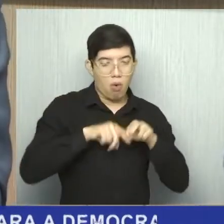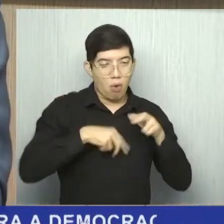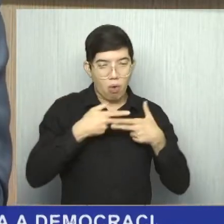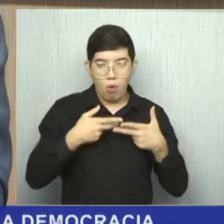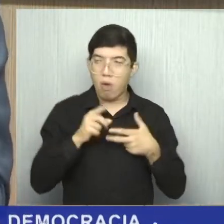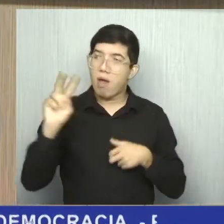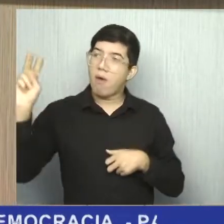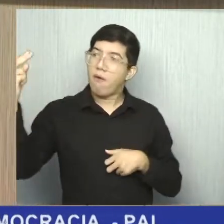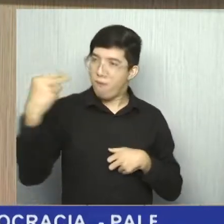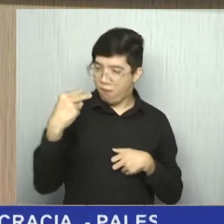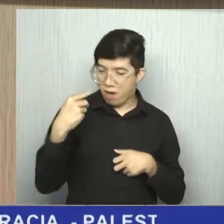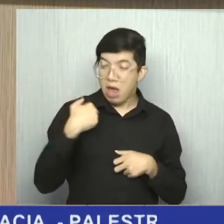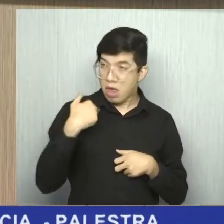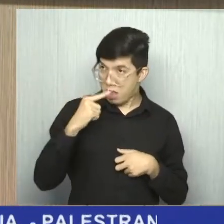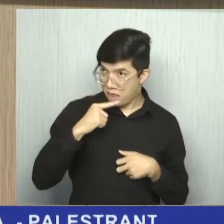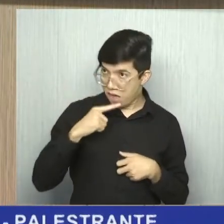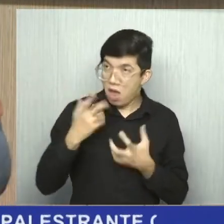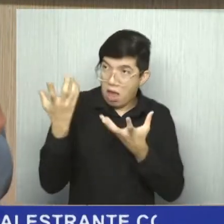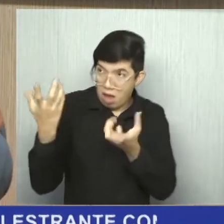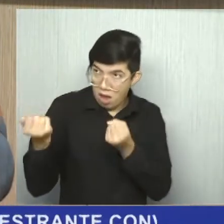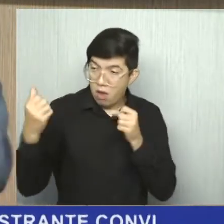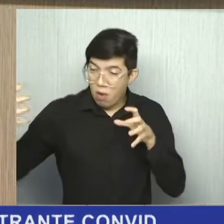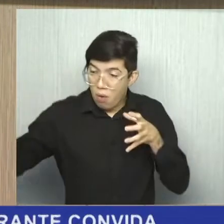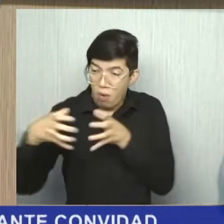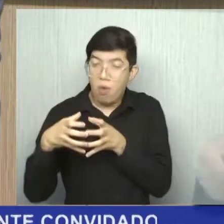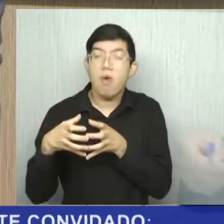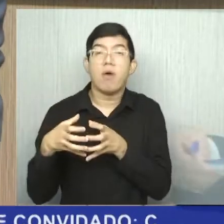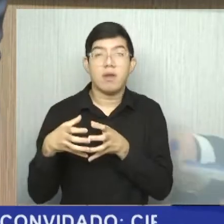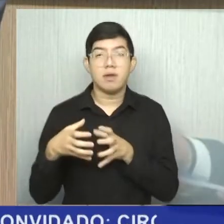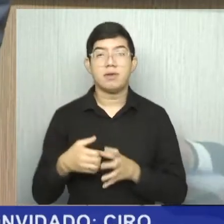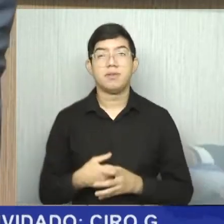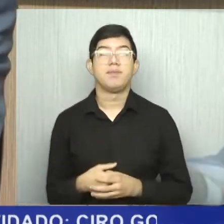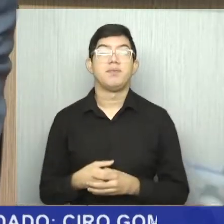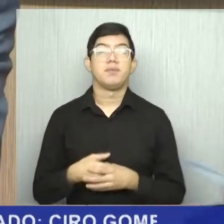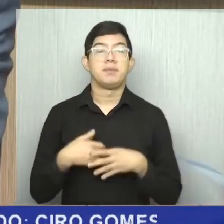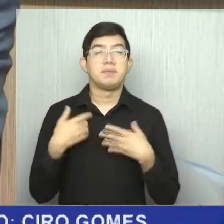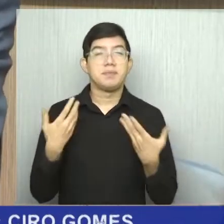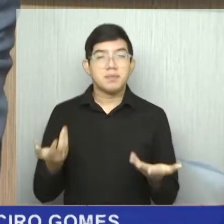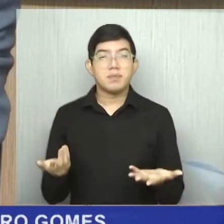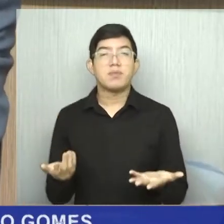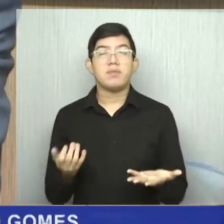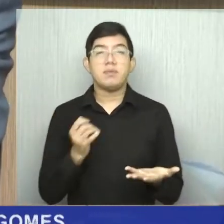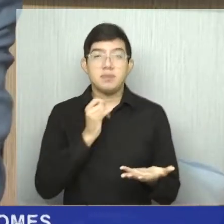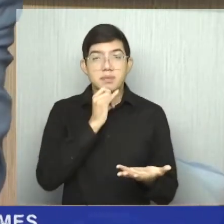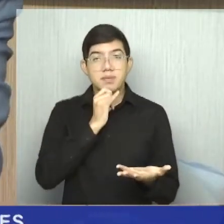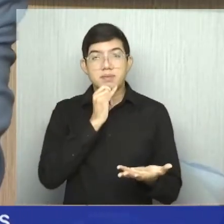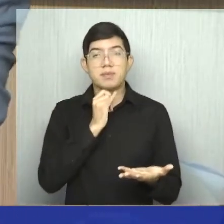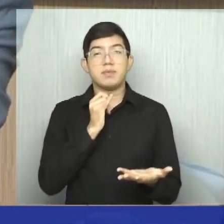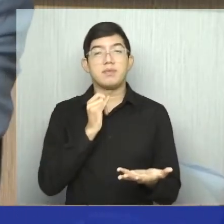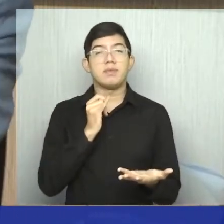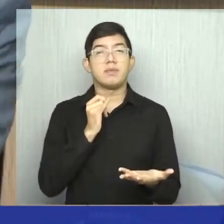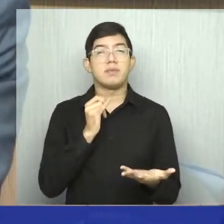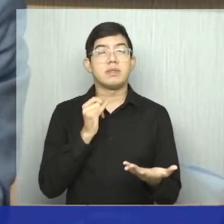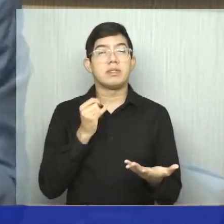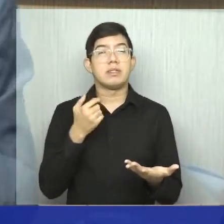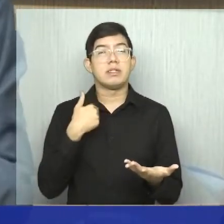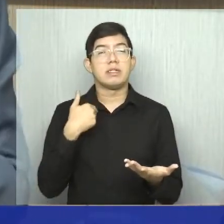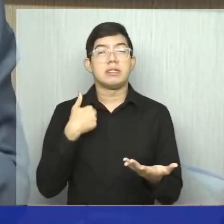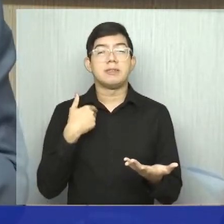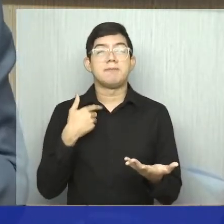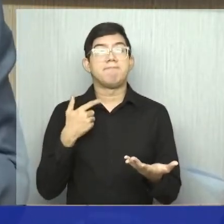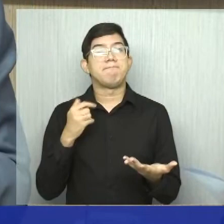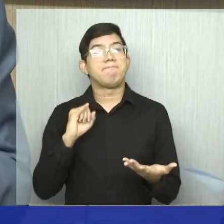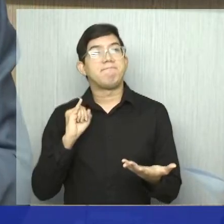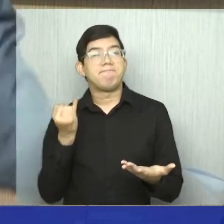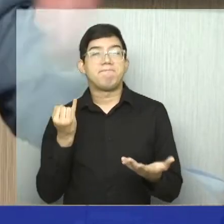Resultado, vai para a renda disponível, possível, ilusória, porque quer viver tudo que há para viver, para falar aqui o verso